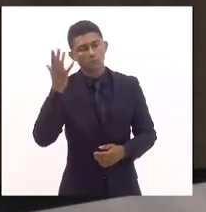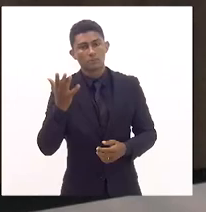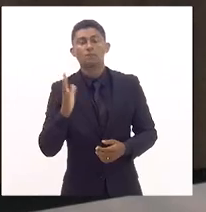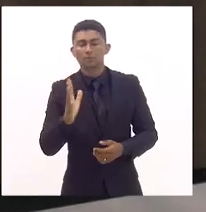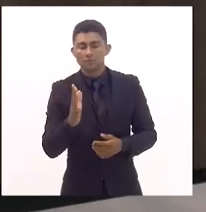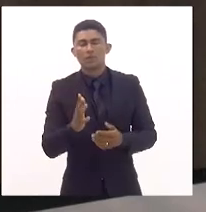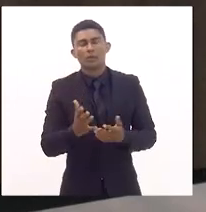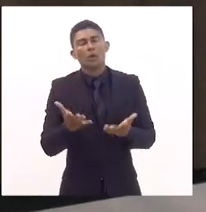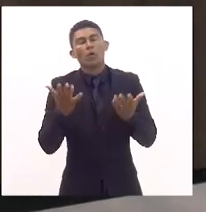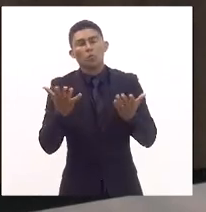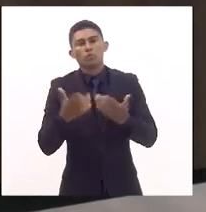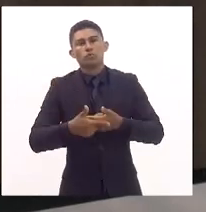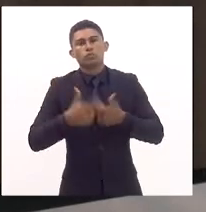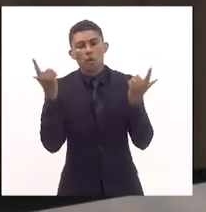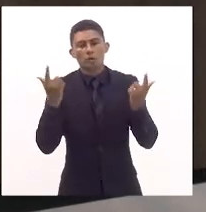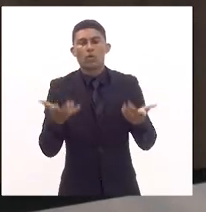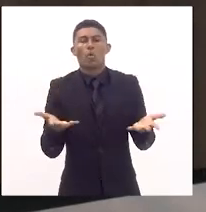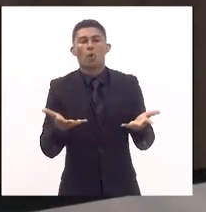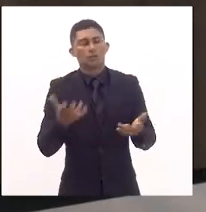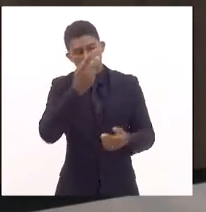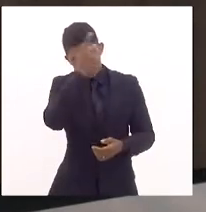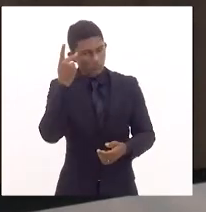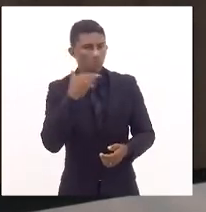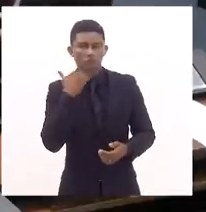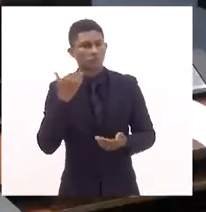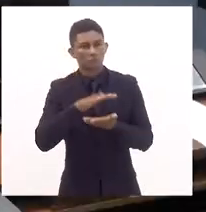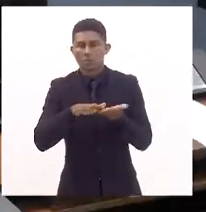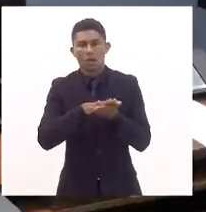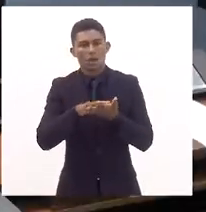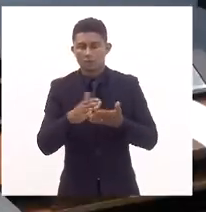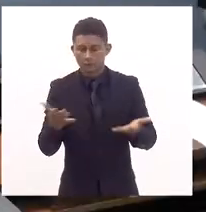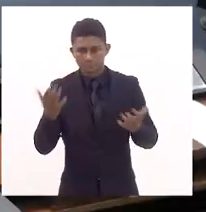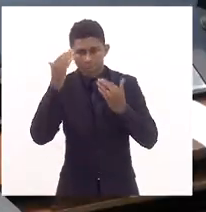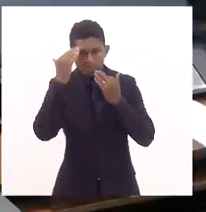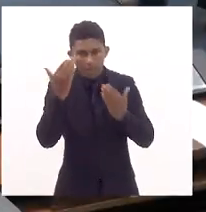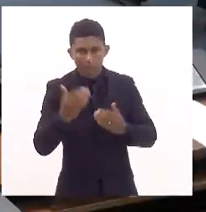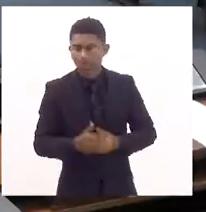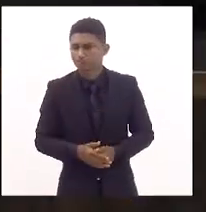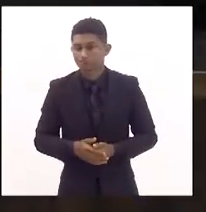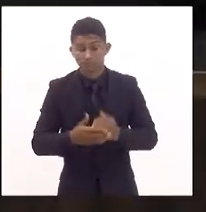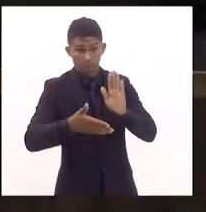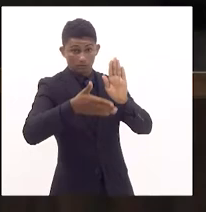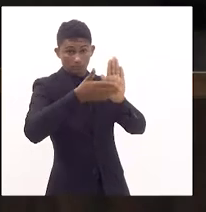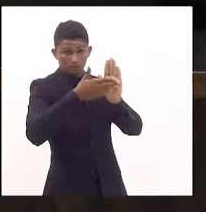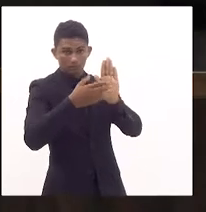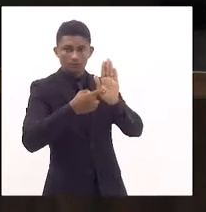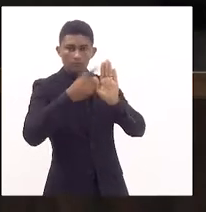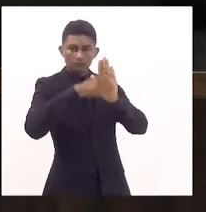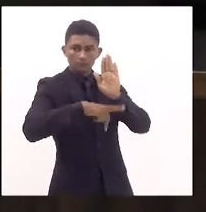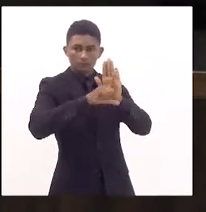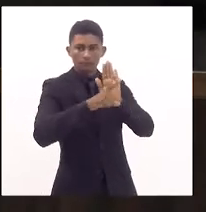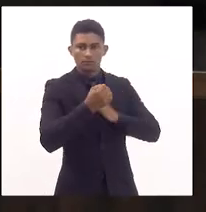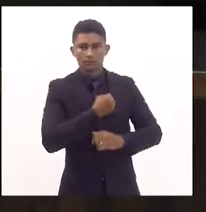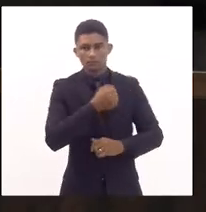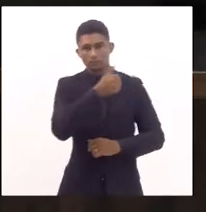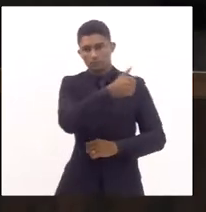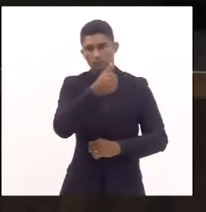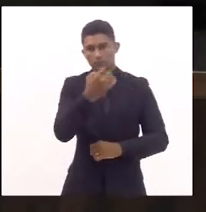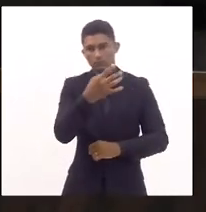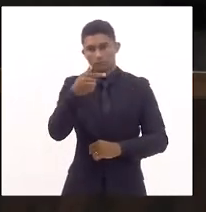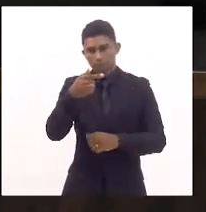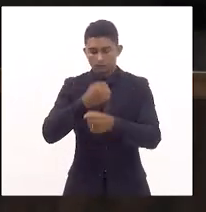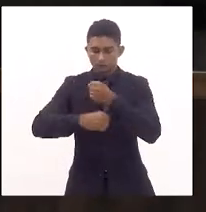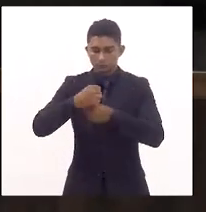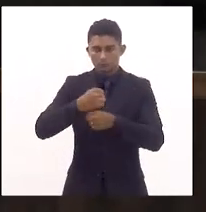tivemos vítimas fatais. Obrigado, presidente. Vamos à pauta. Anuncio o projeto de lei 1147/2019, de